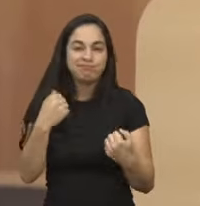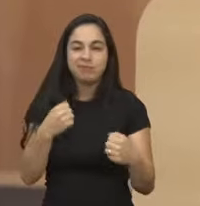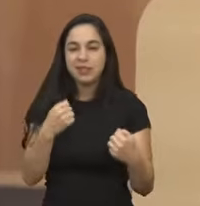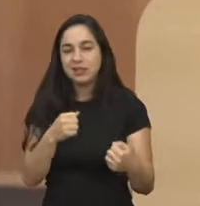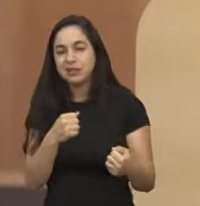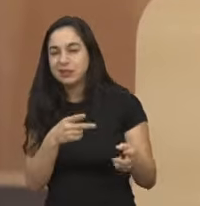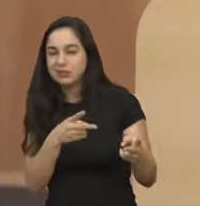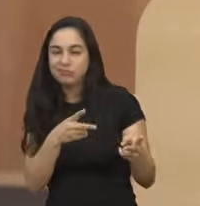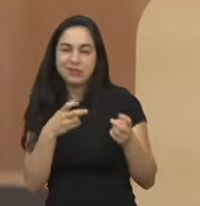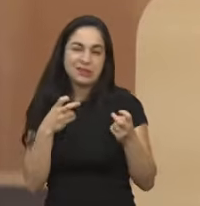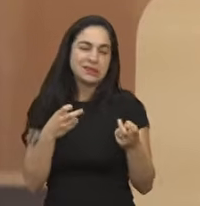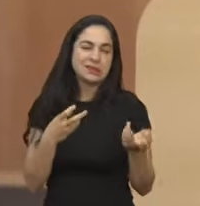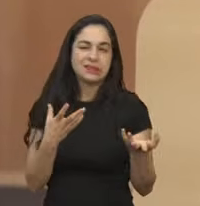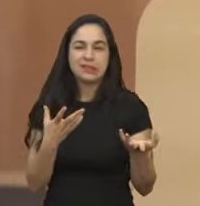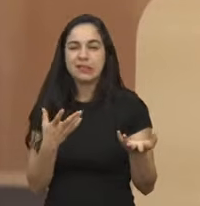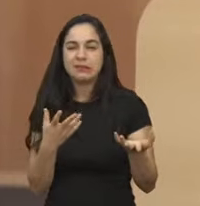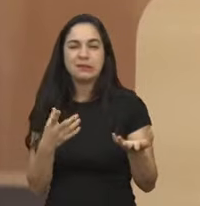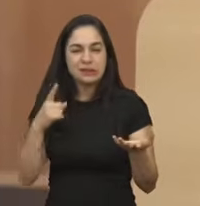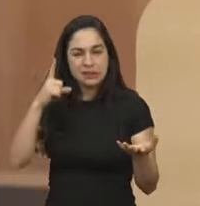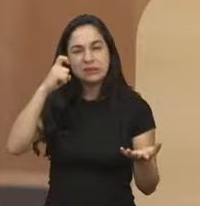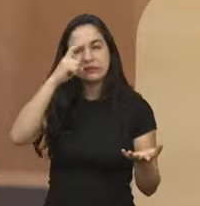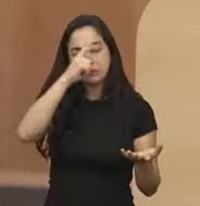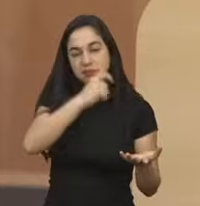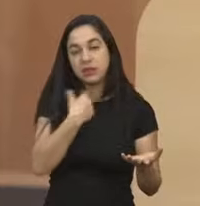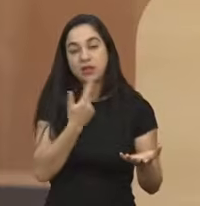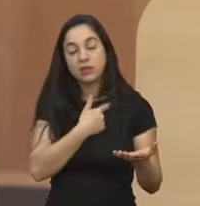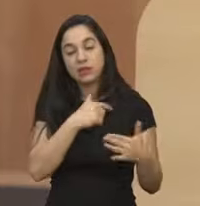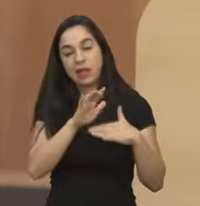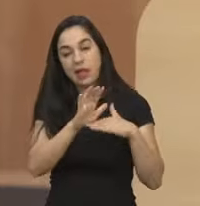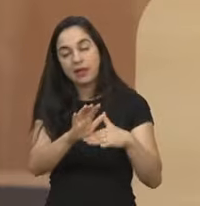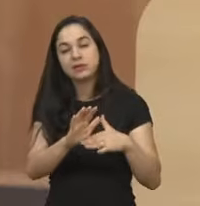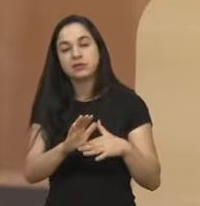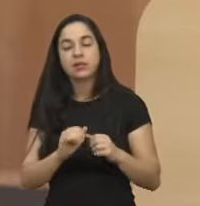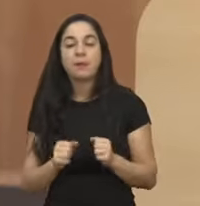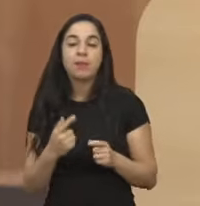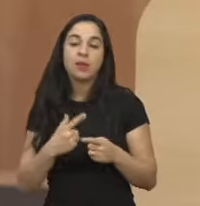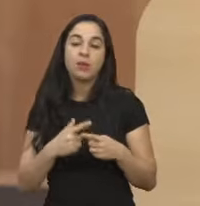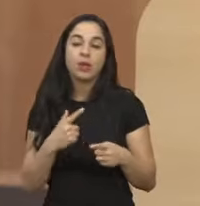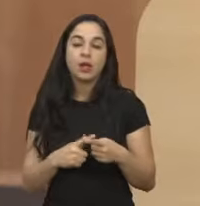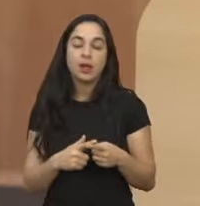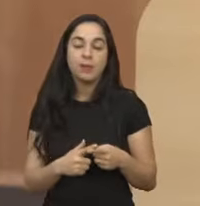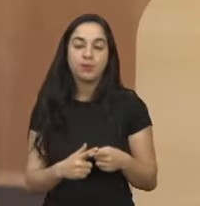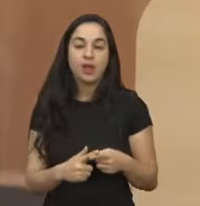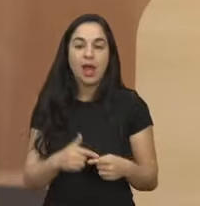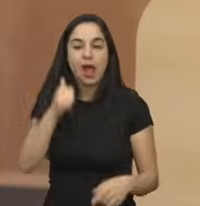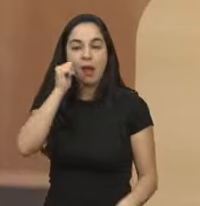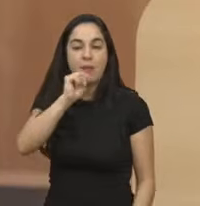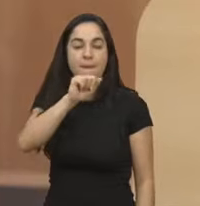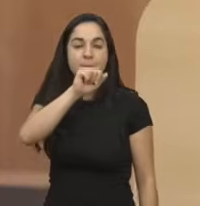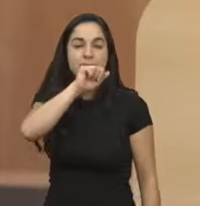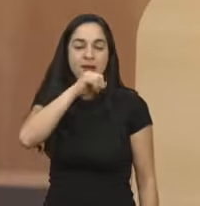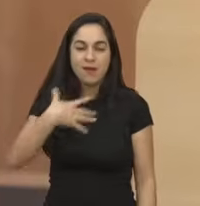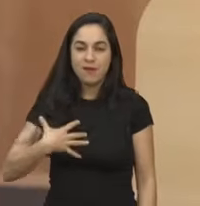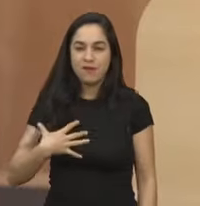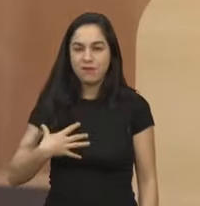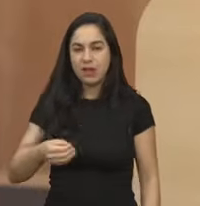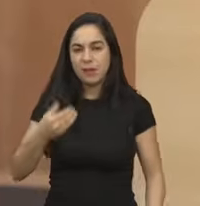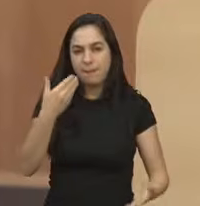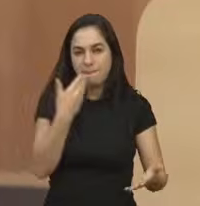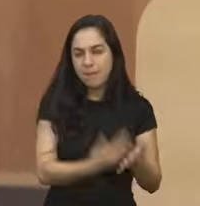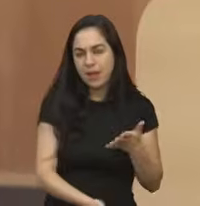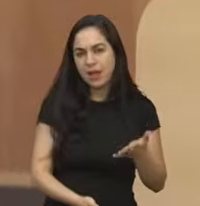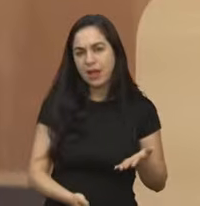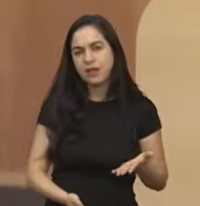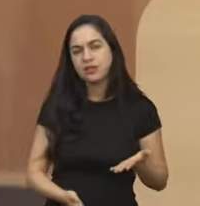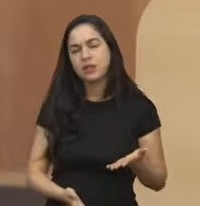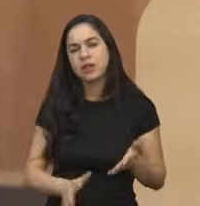algum transtorno, alguma outra dificuldade maior. Porque a realidade da mulher que perde é muito diversa. Tem mulheres que não conseguem,